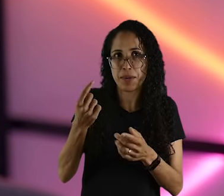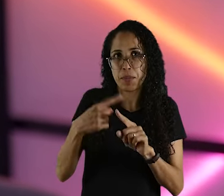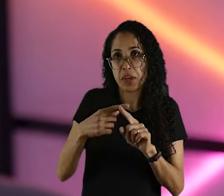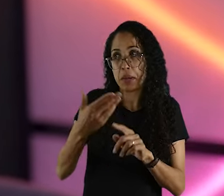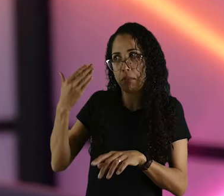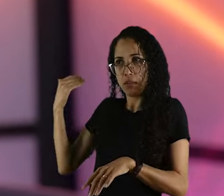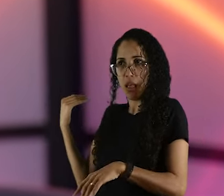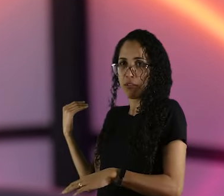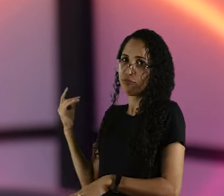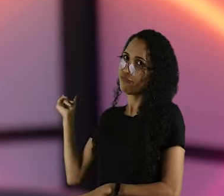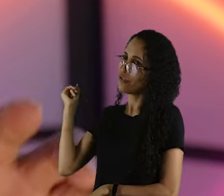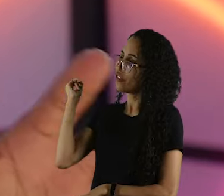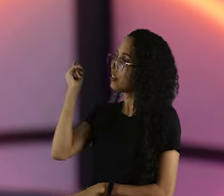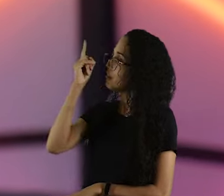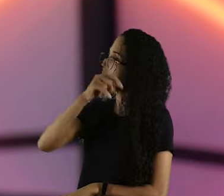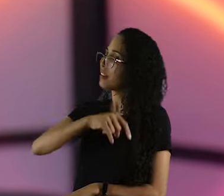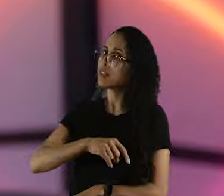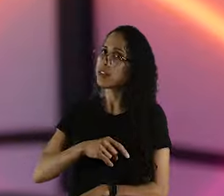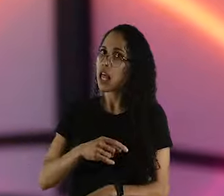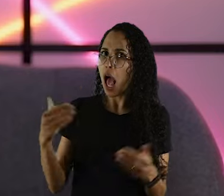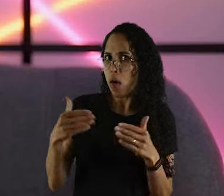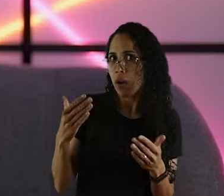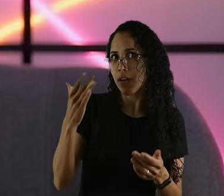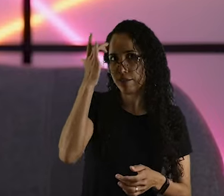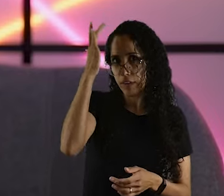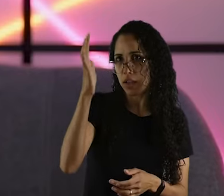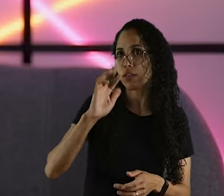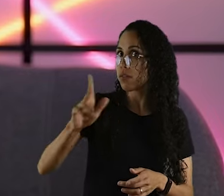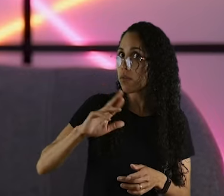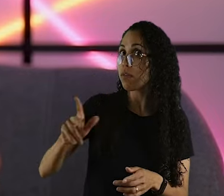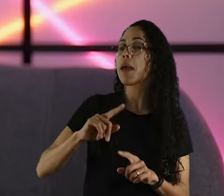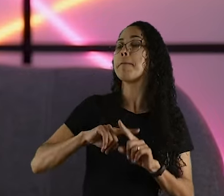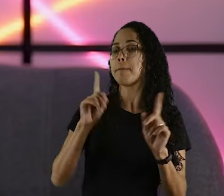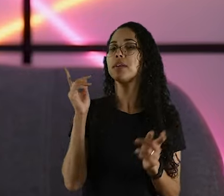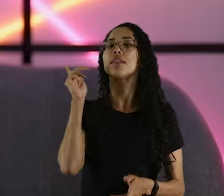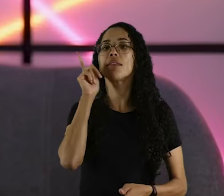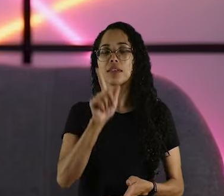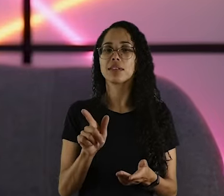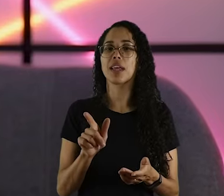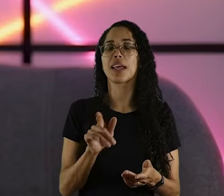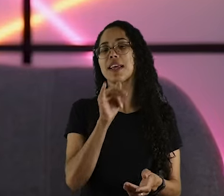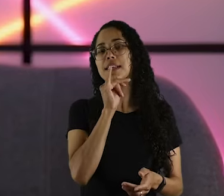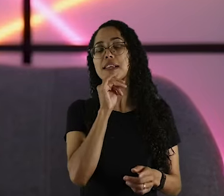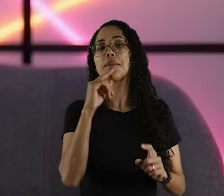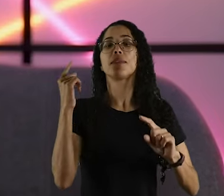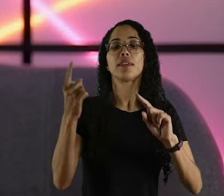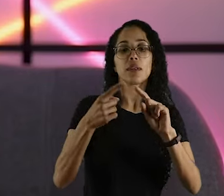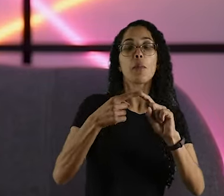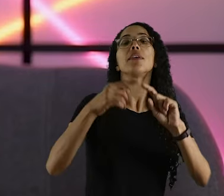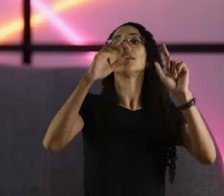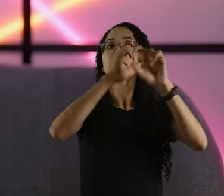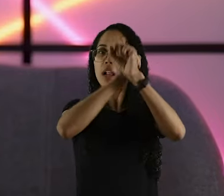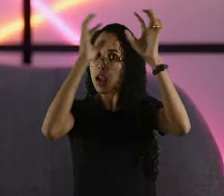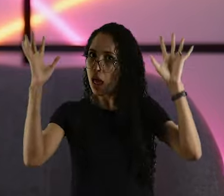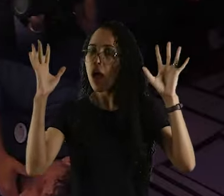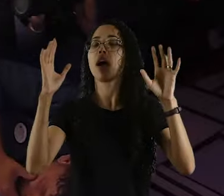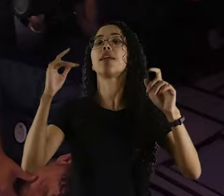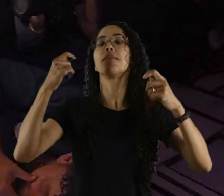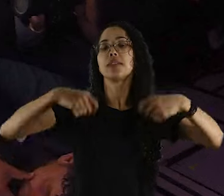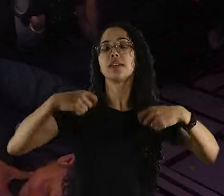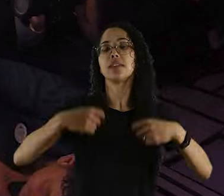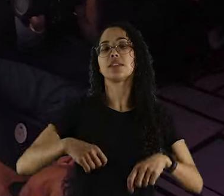muito difícil. Não que seja fácil agora, mas tu tem um objetivo que é botar mais dinheiro aqui ou comprar algum tipo de produto,